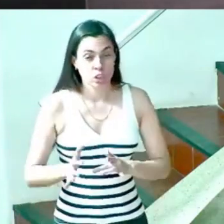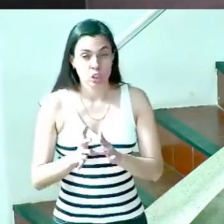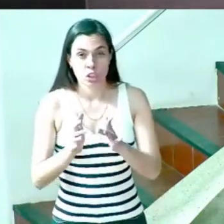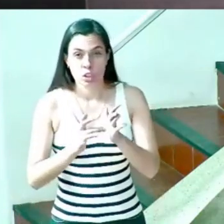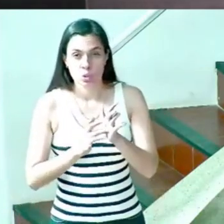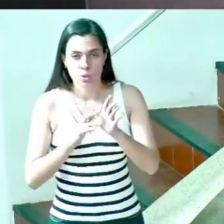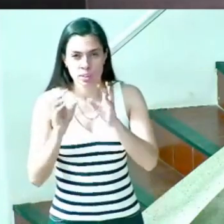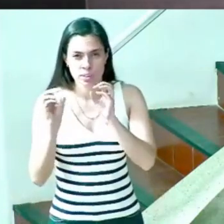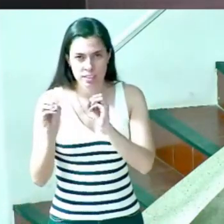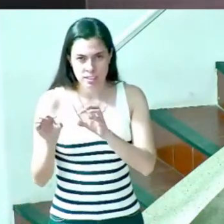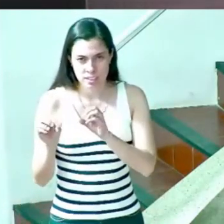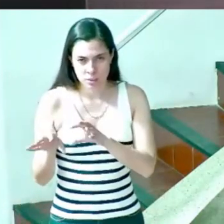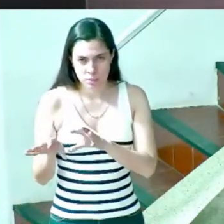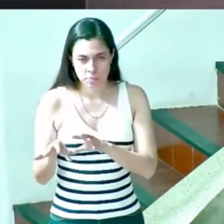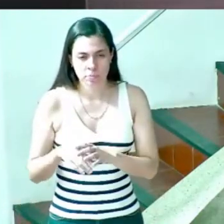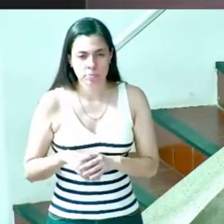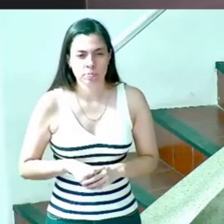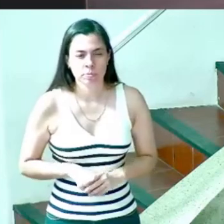7,